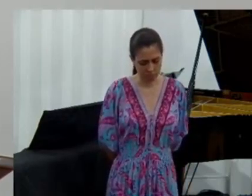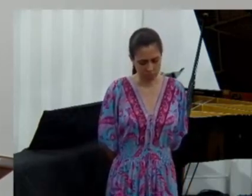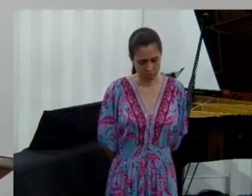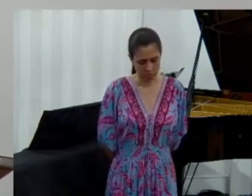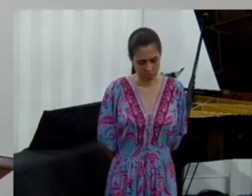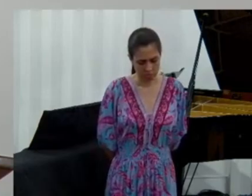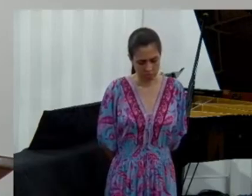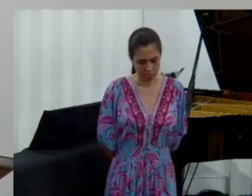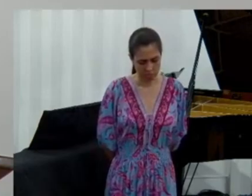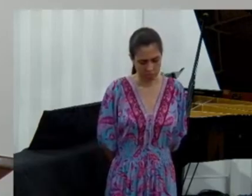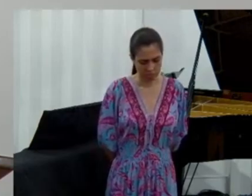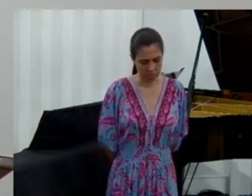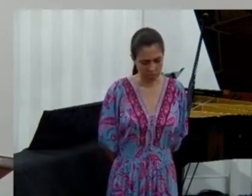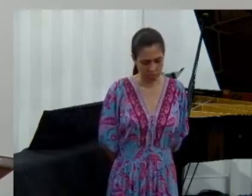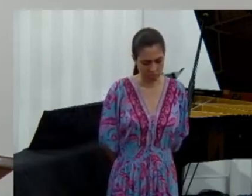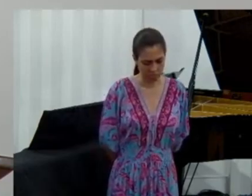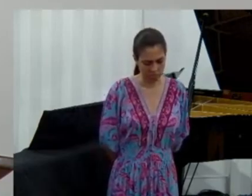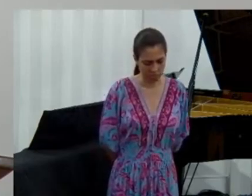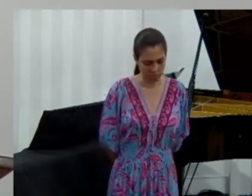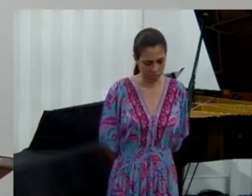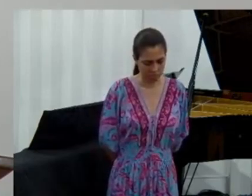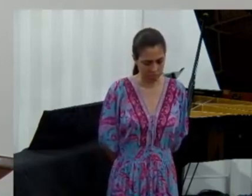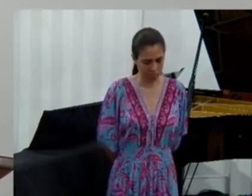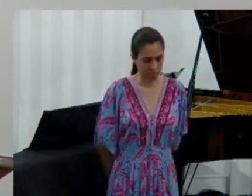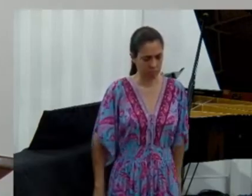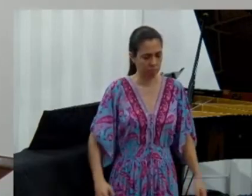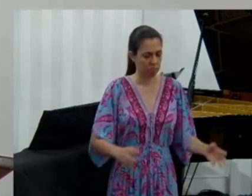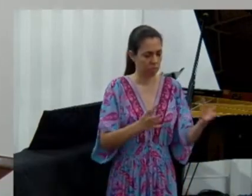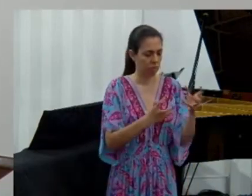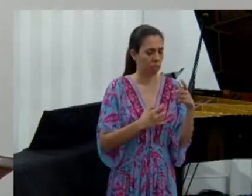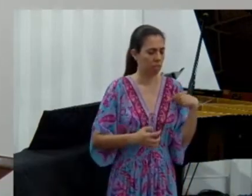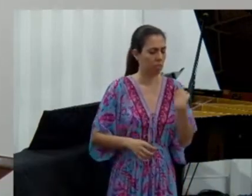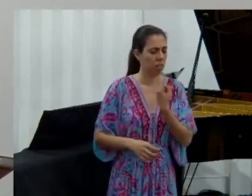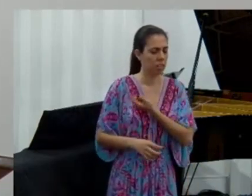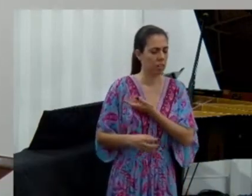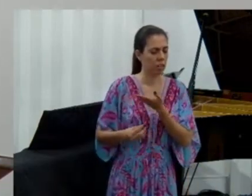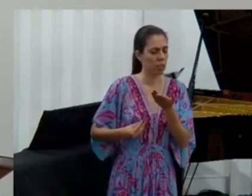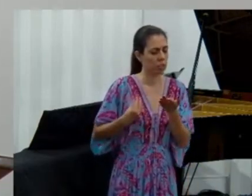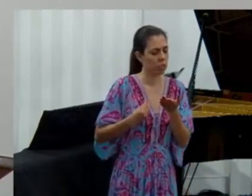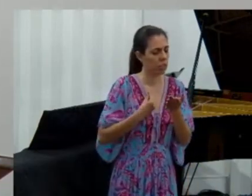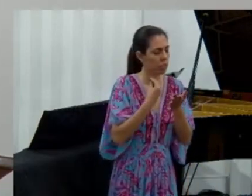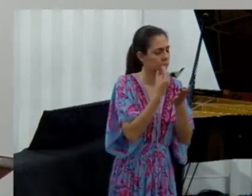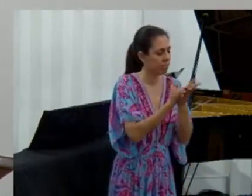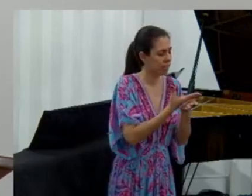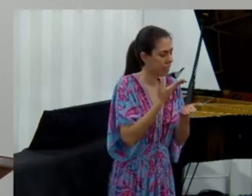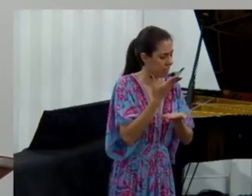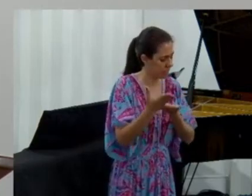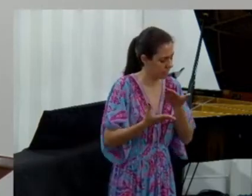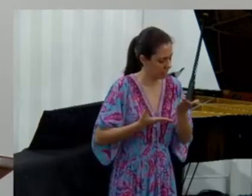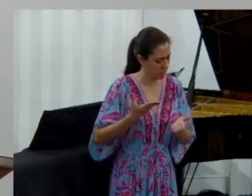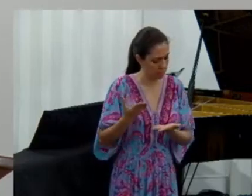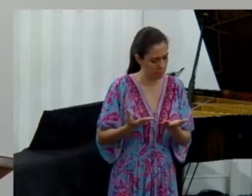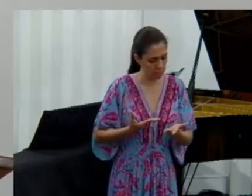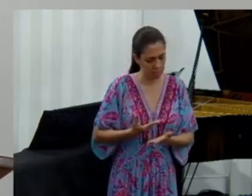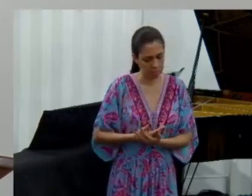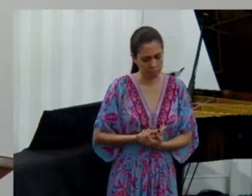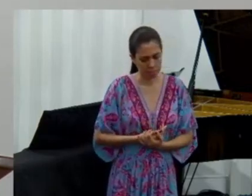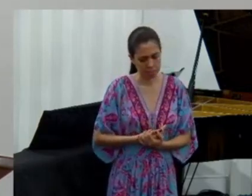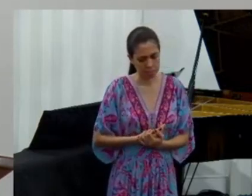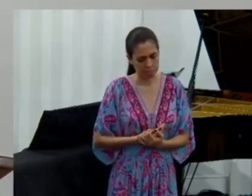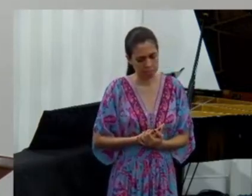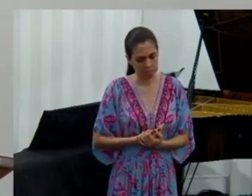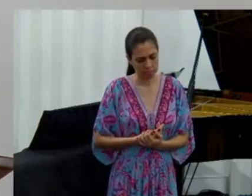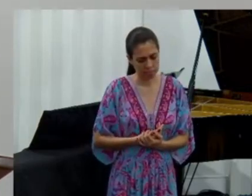Jesus. Ó Deus, que nossa vida seja uma vida de consagração a Ti, de serviço a Ti, como um santuário deve